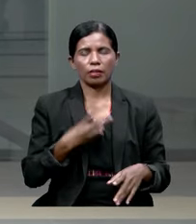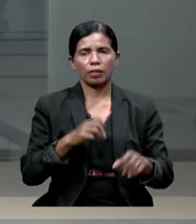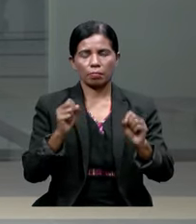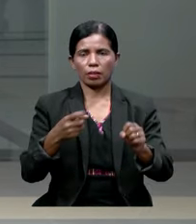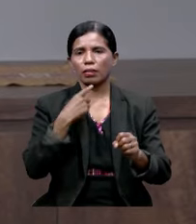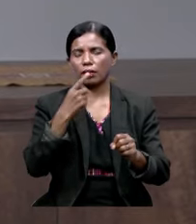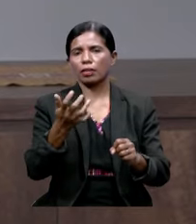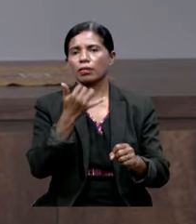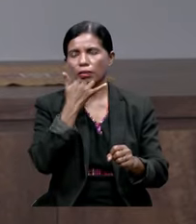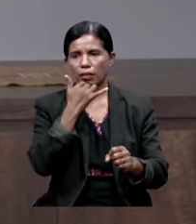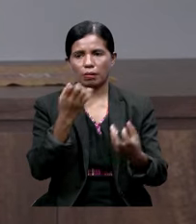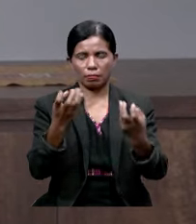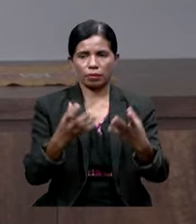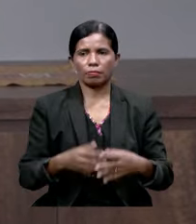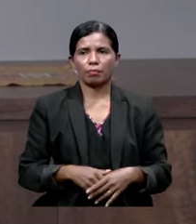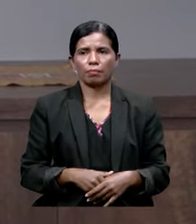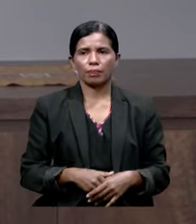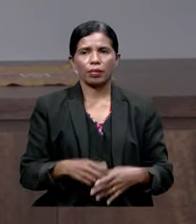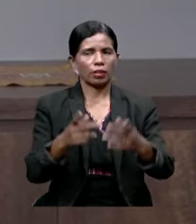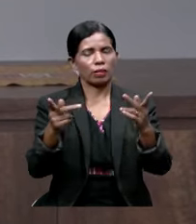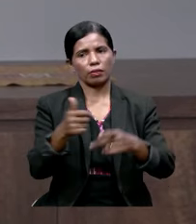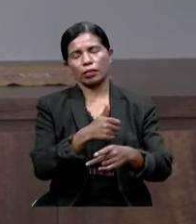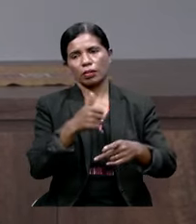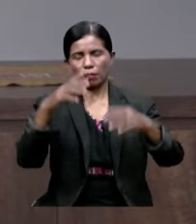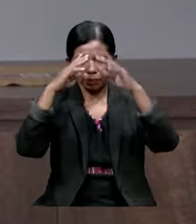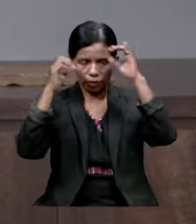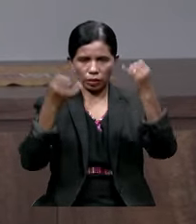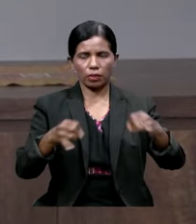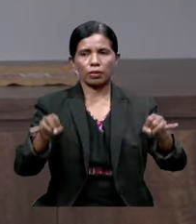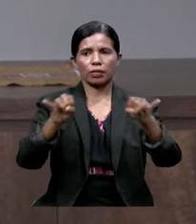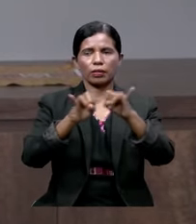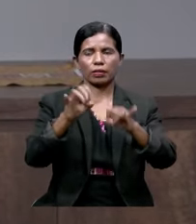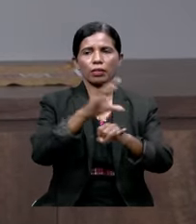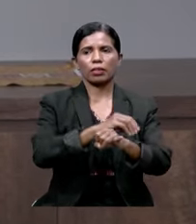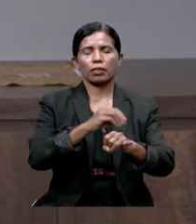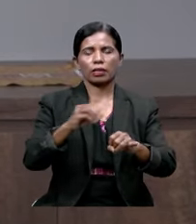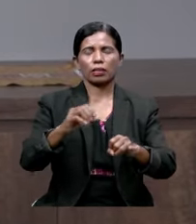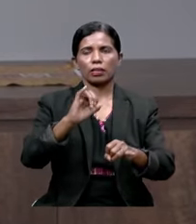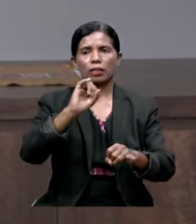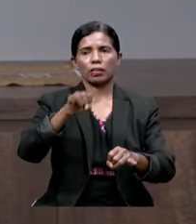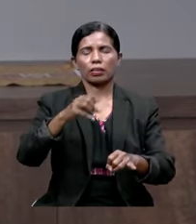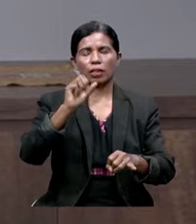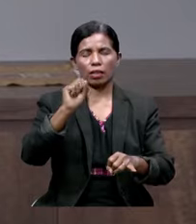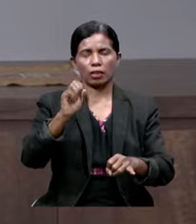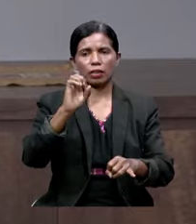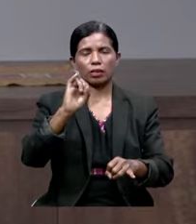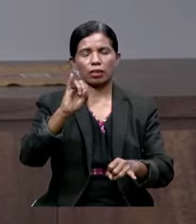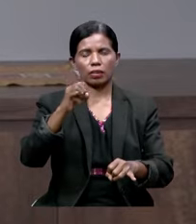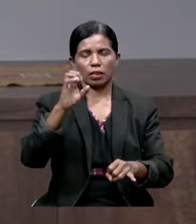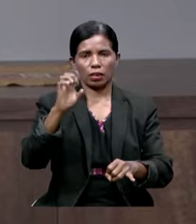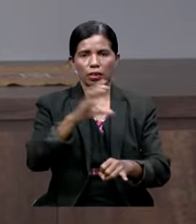winda. Iha fatin selo presidente Instituto Geosciência Timor Leste, Joao Brites dos Santos